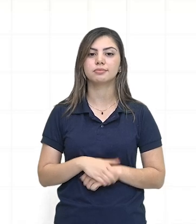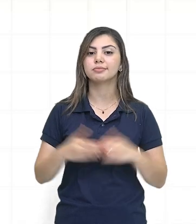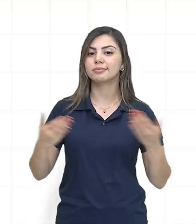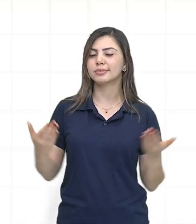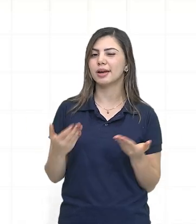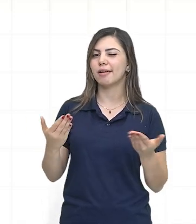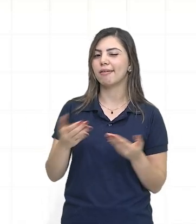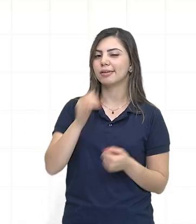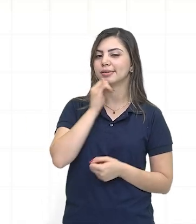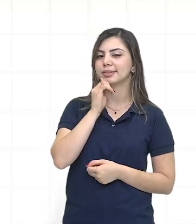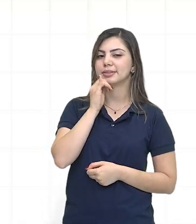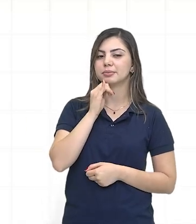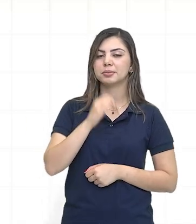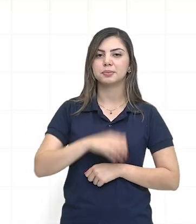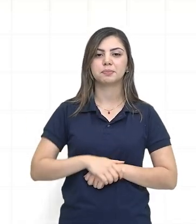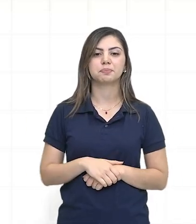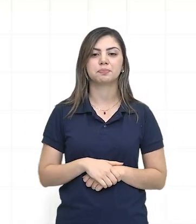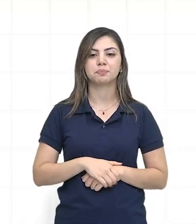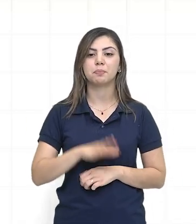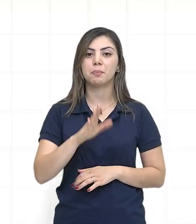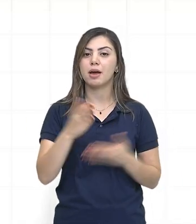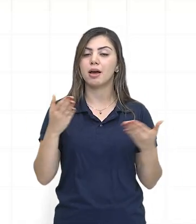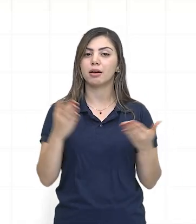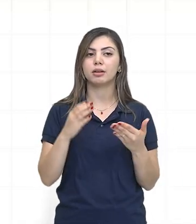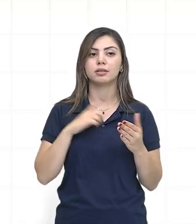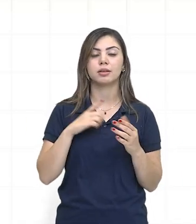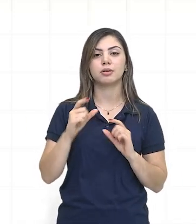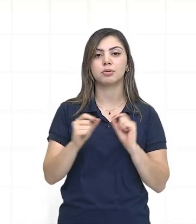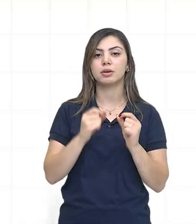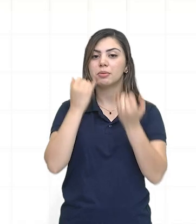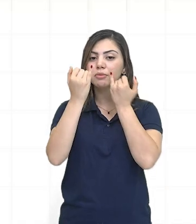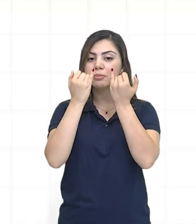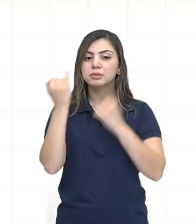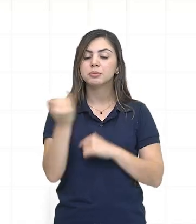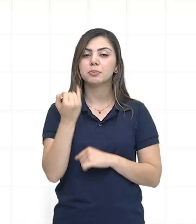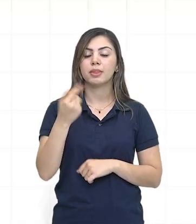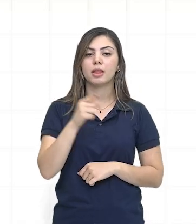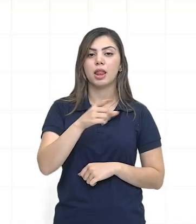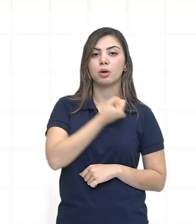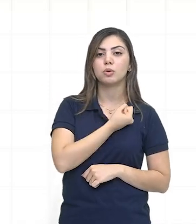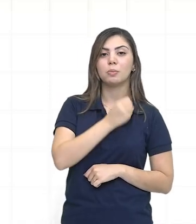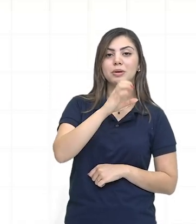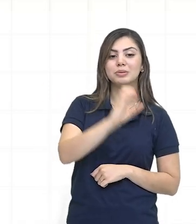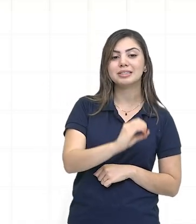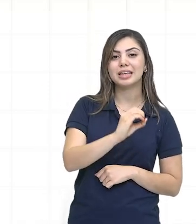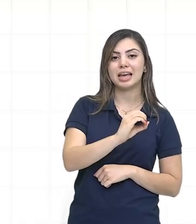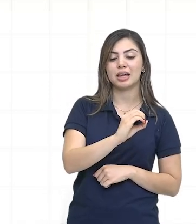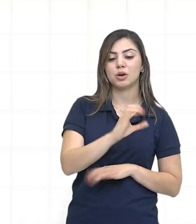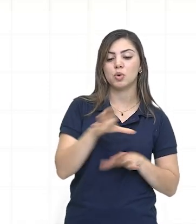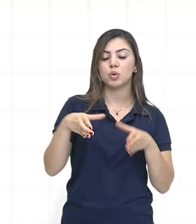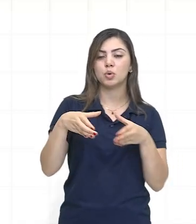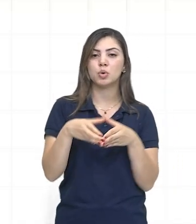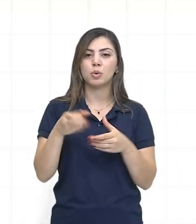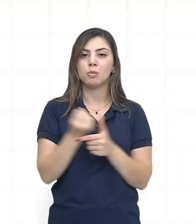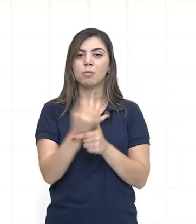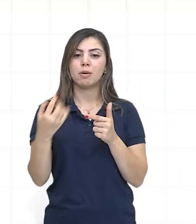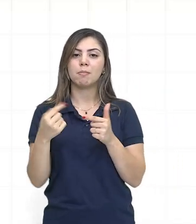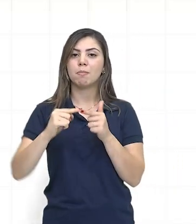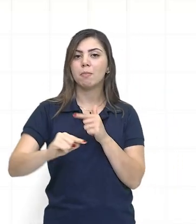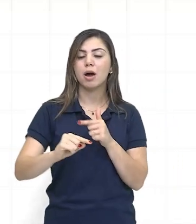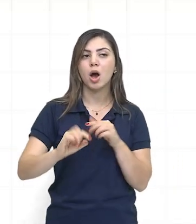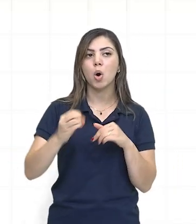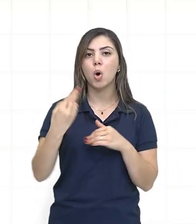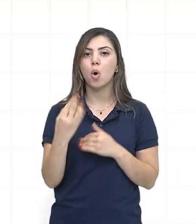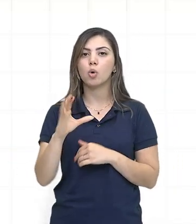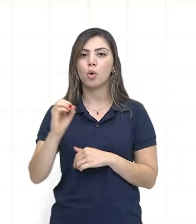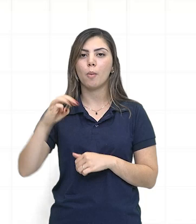Vamos ver aqui, ó. Um caso especial, o 0, ele não é primo e também não é composto. Ele